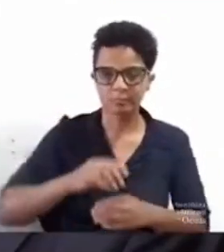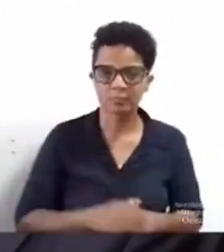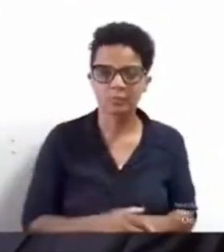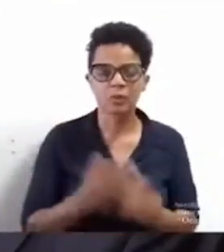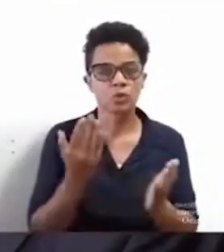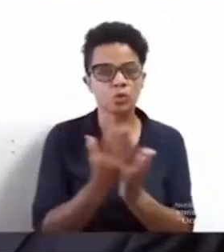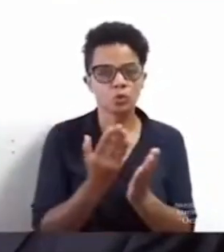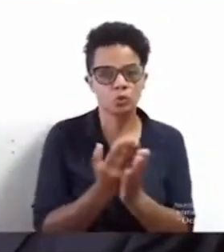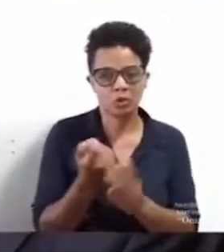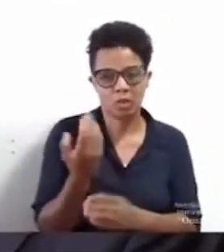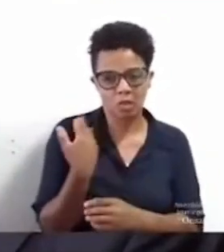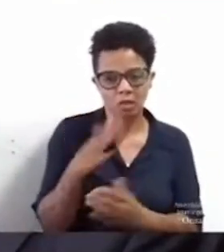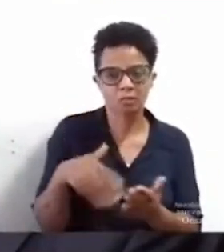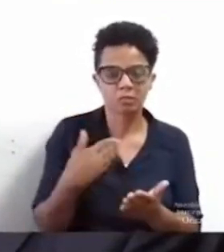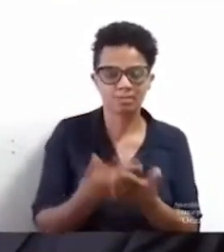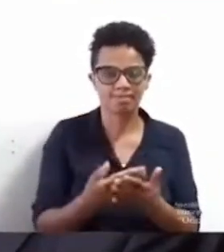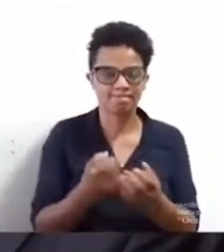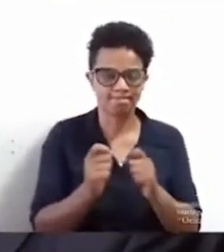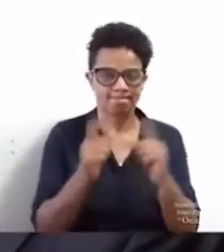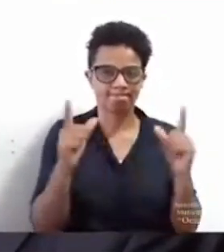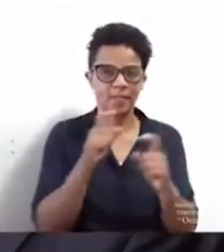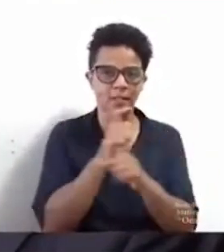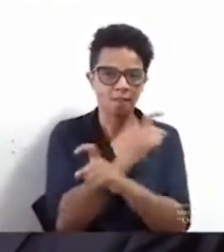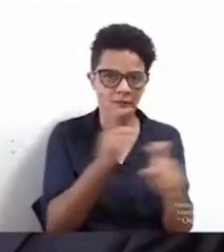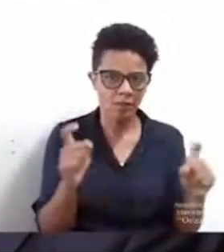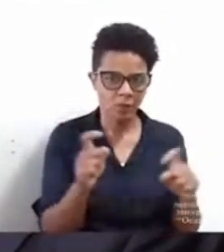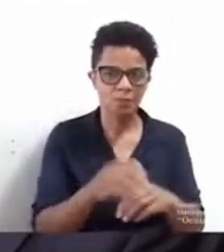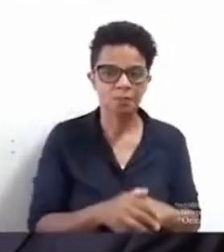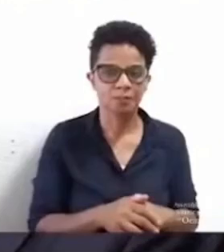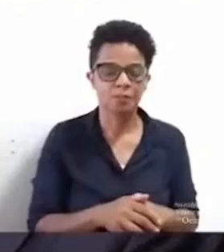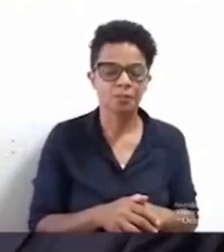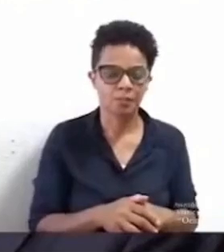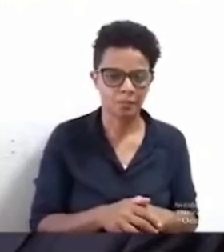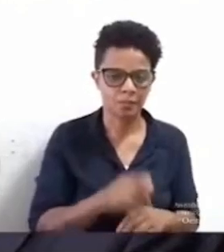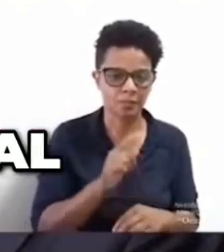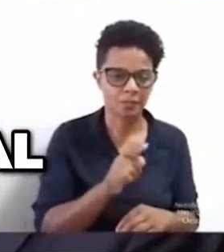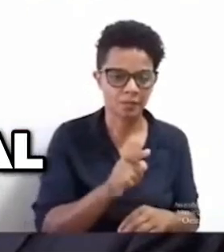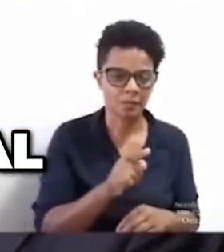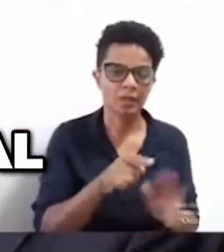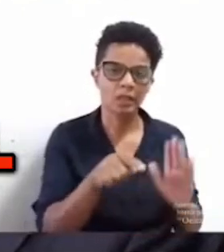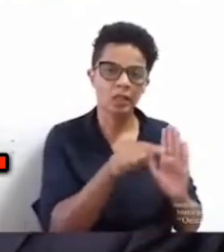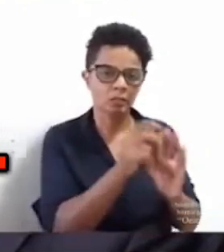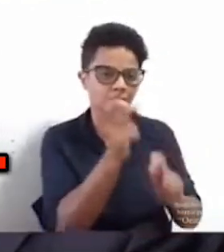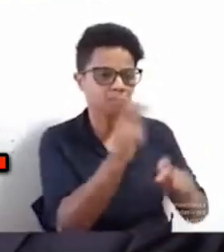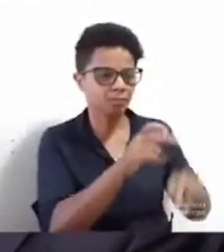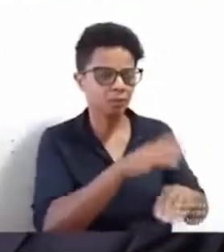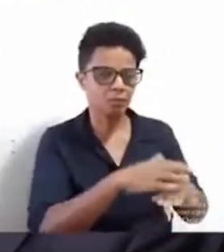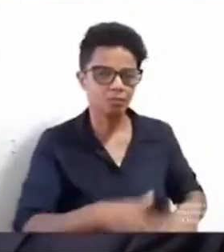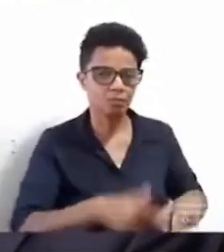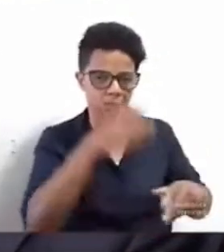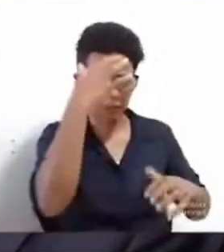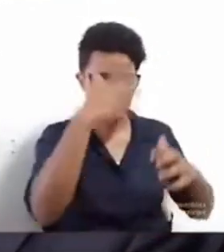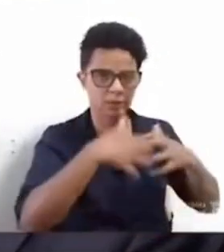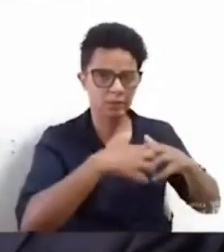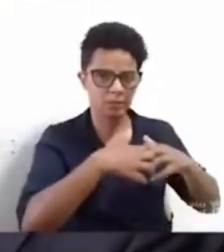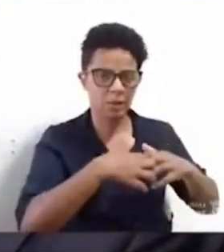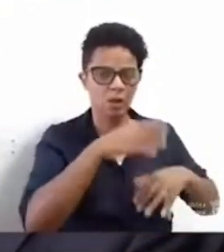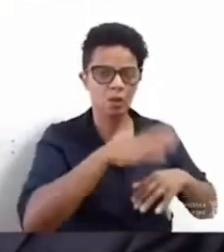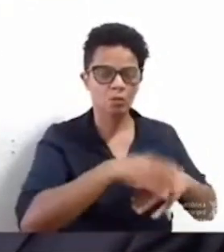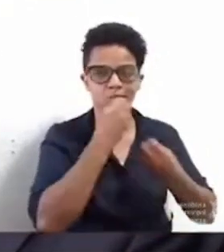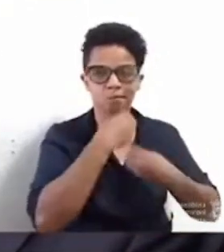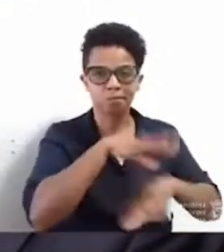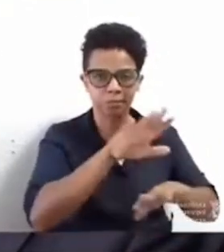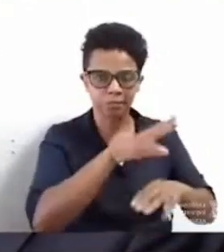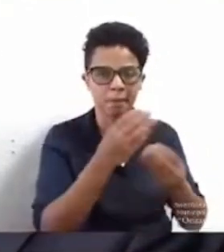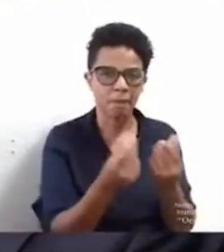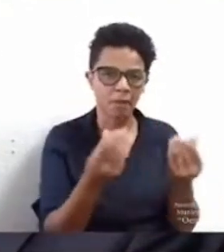recentes deram um alarme, estabelecendo a relação de causa e efeito dos efeitos negativos no desenvolvimento cerebral pela perda da utilização de materiais